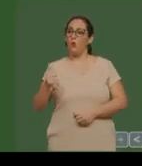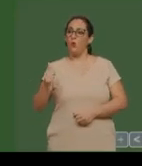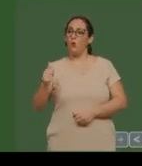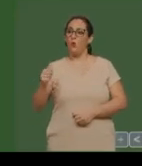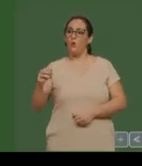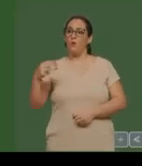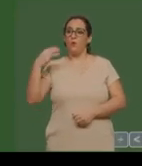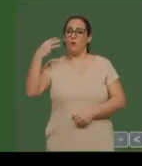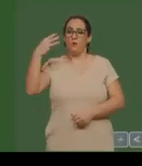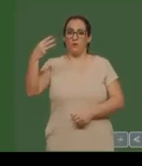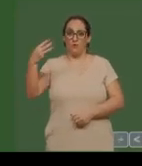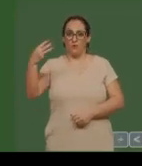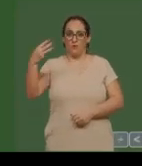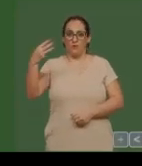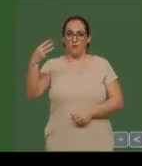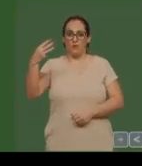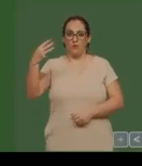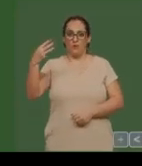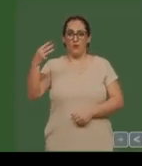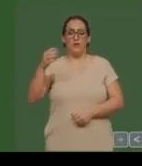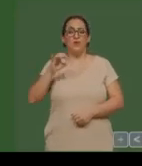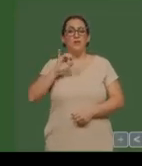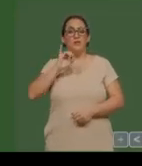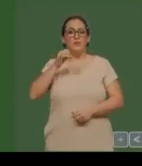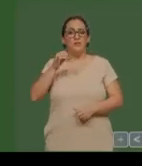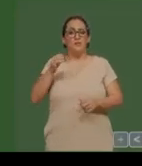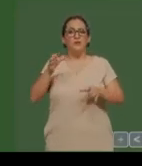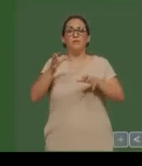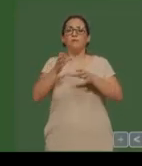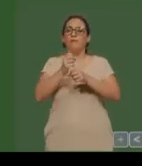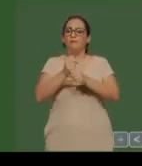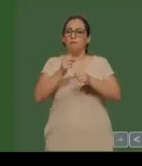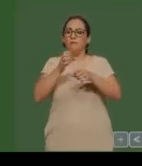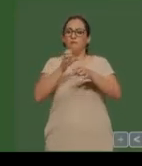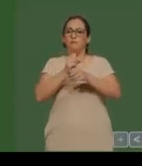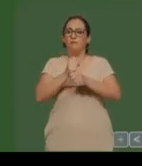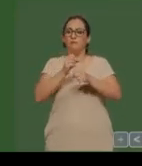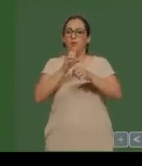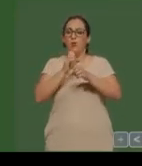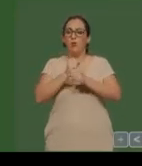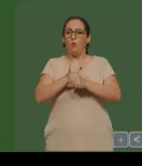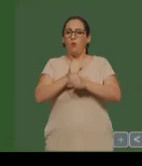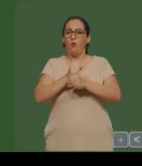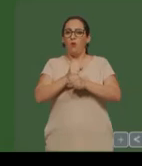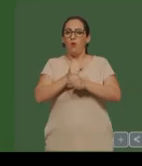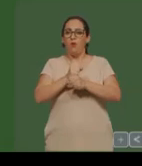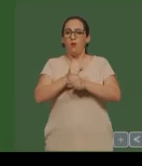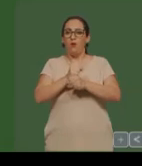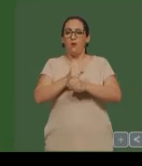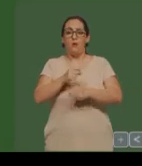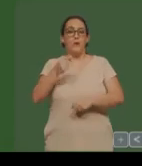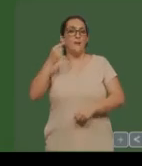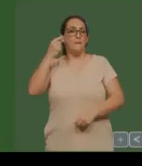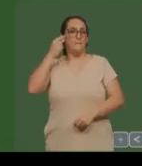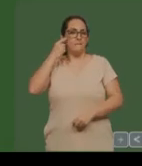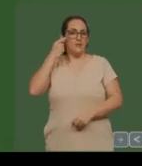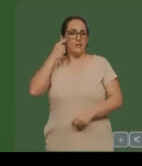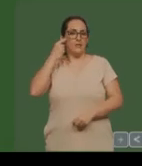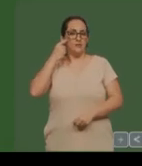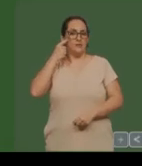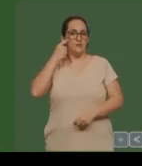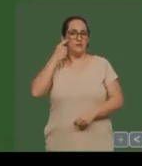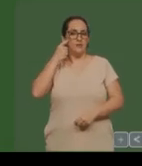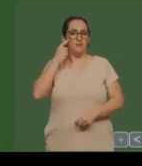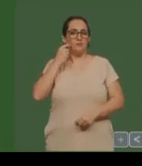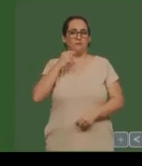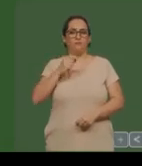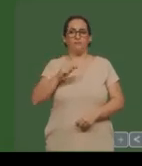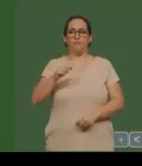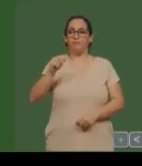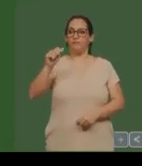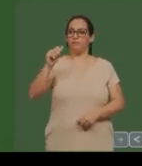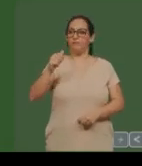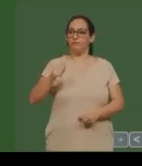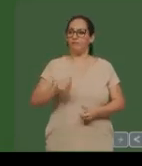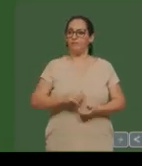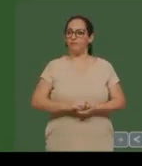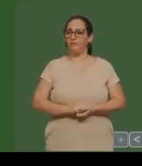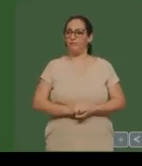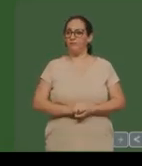E aí, né, se você faz a conta de 11 elevado ao cubo, vamos fazer aqui rapidinho, 11 vezes 11, aqui, ó,